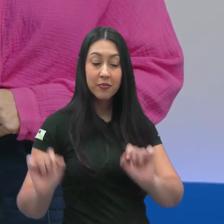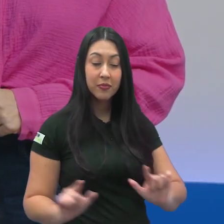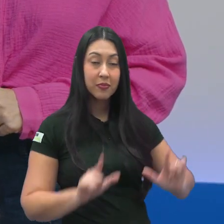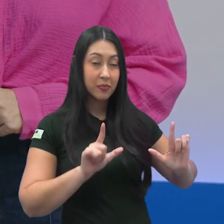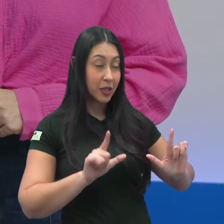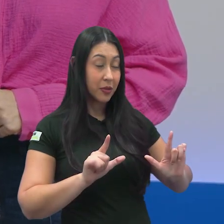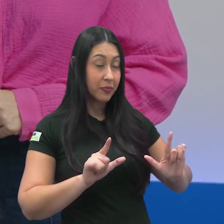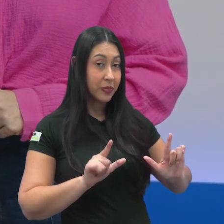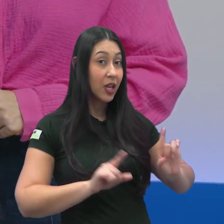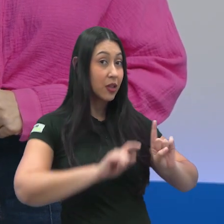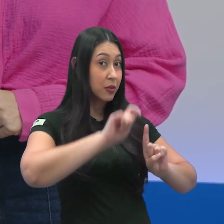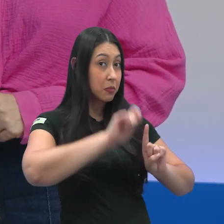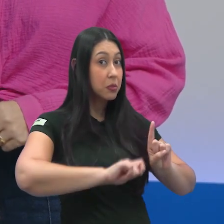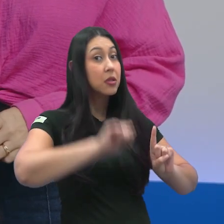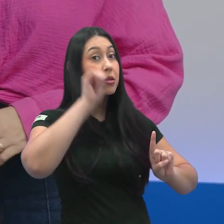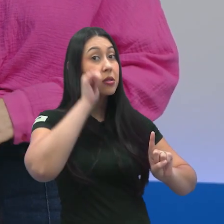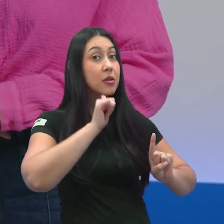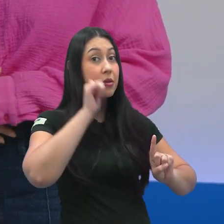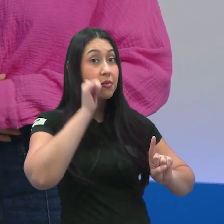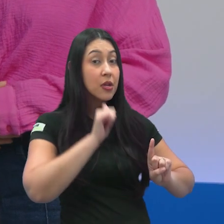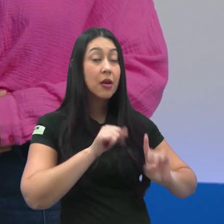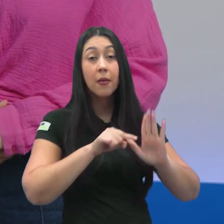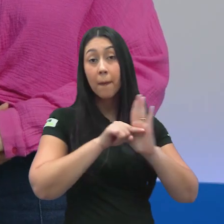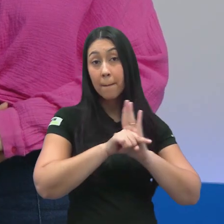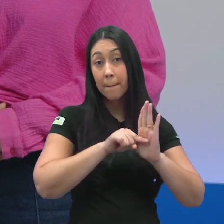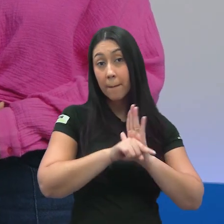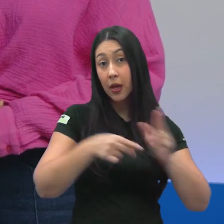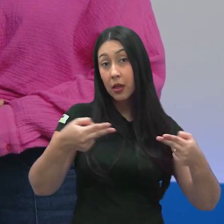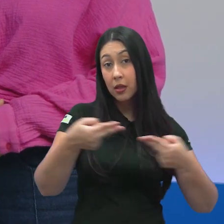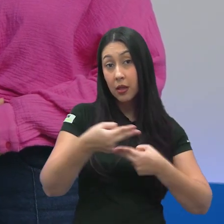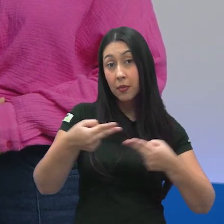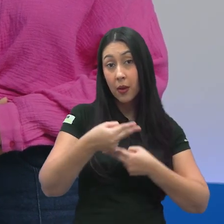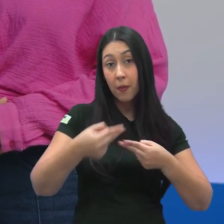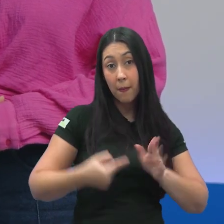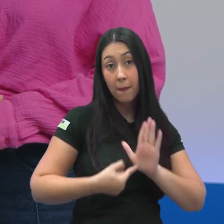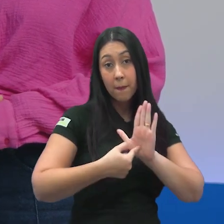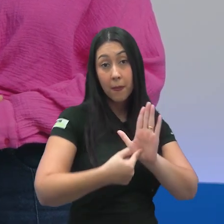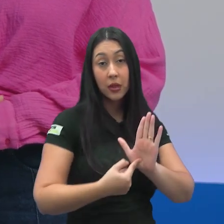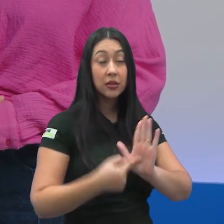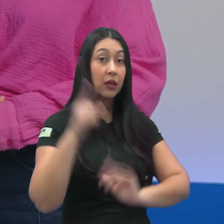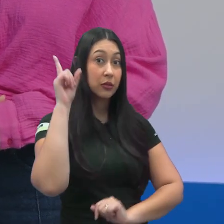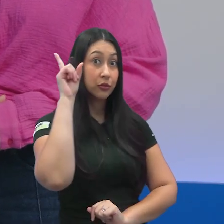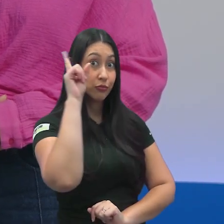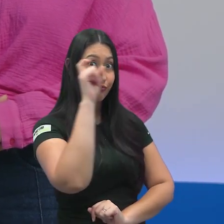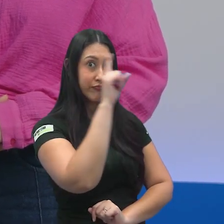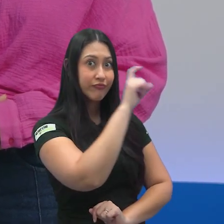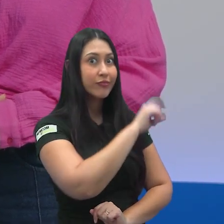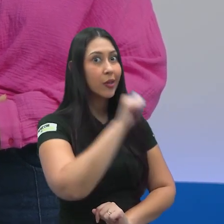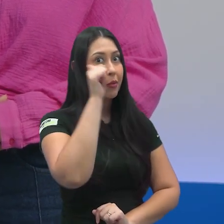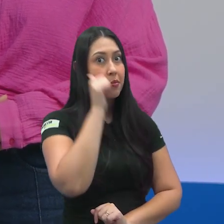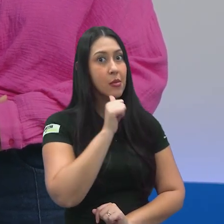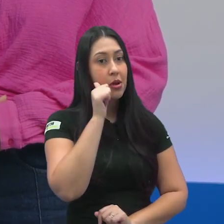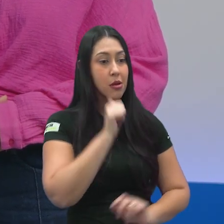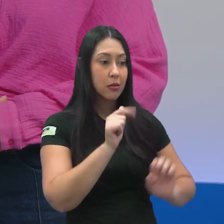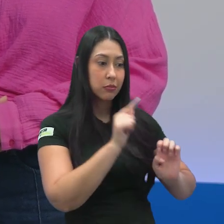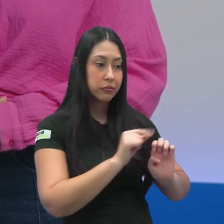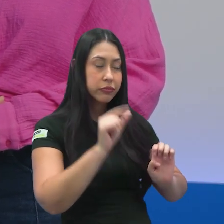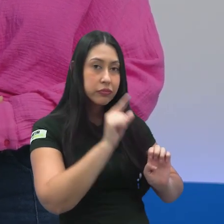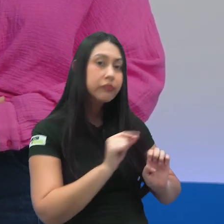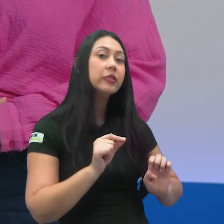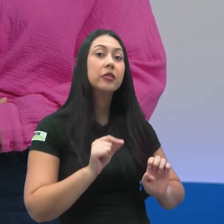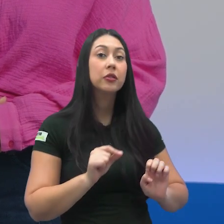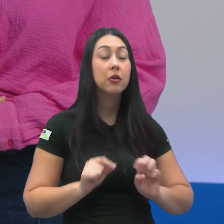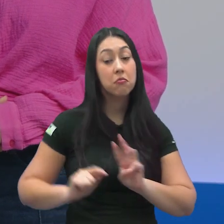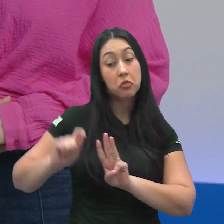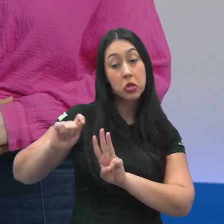Voltamos com o Sobre Política. No mês da mulher, números do Sebrae revelam os desafios do empreendedorismo feminino no Brasil.